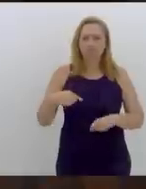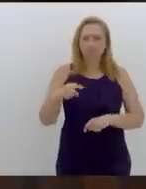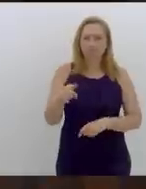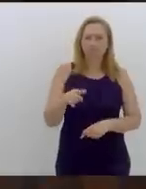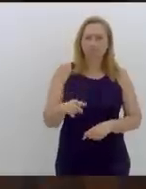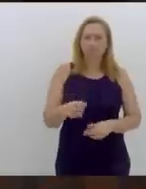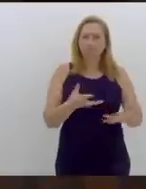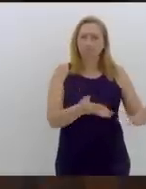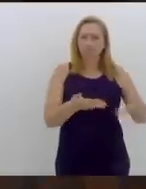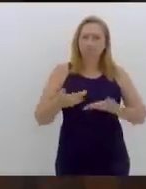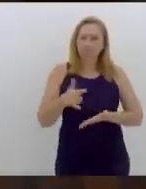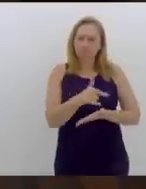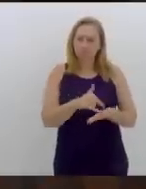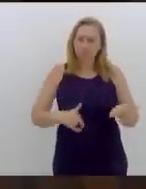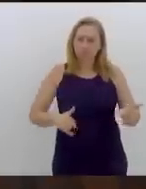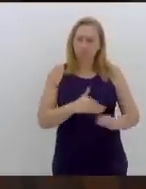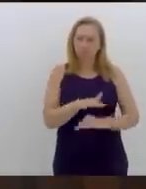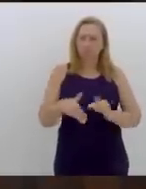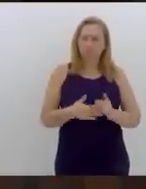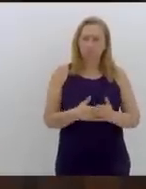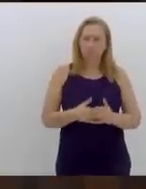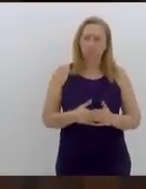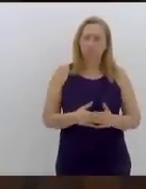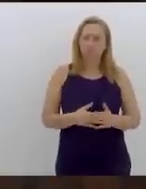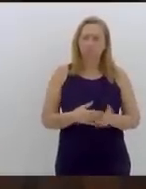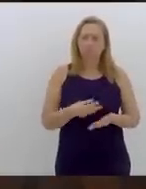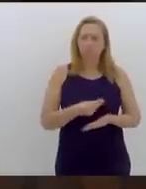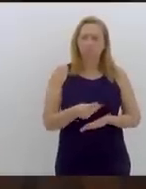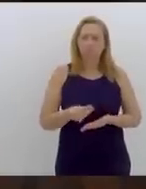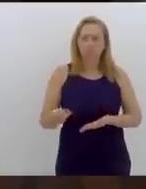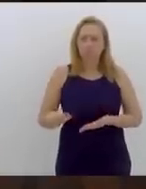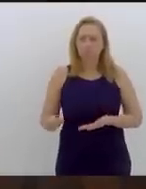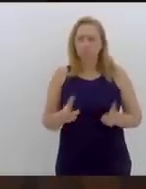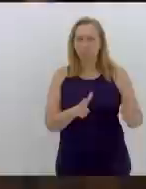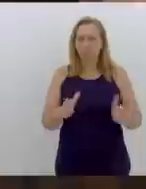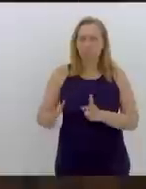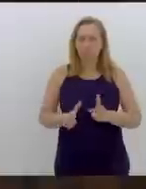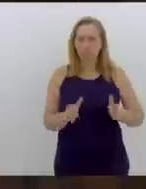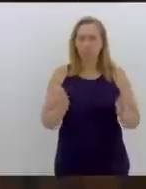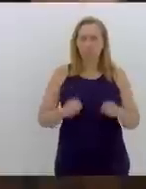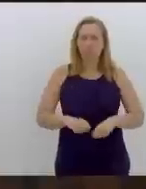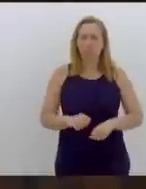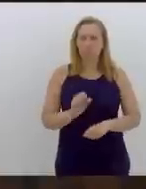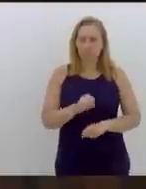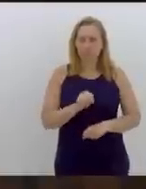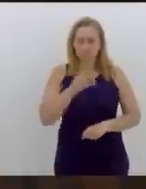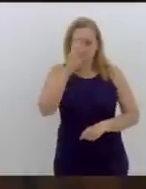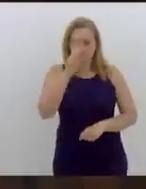levando toda a documentação e a gente distribui para os órgãos competentes entendeu